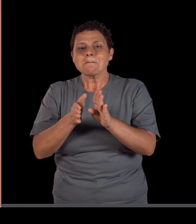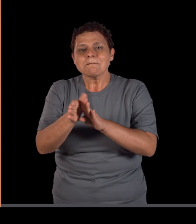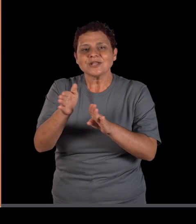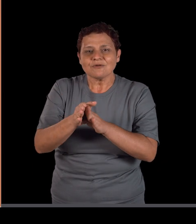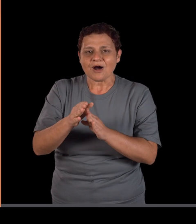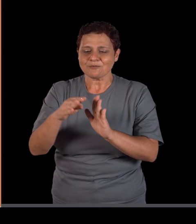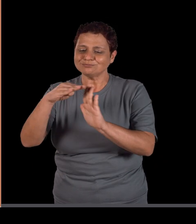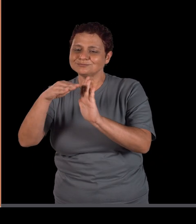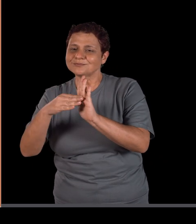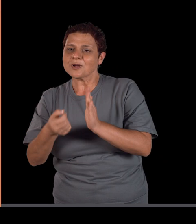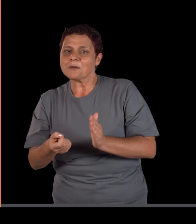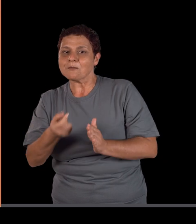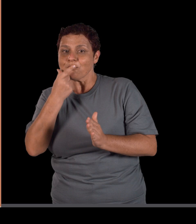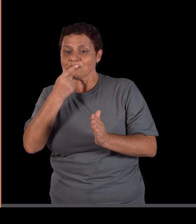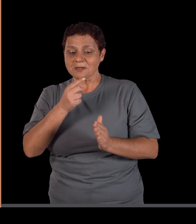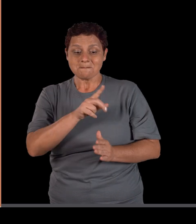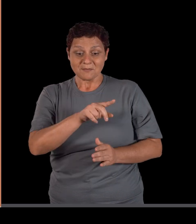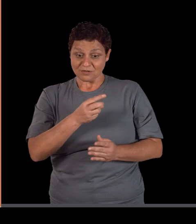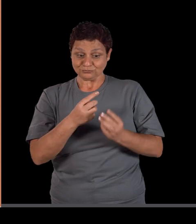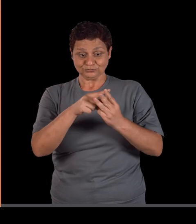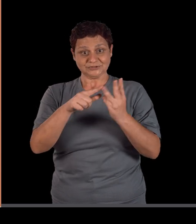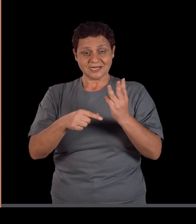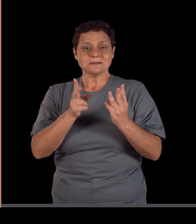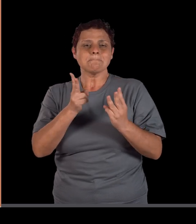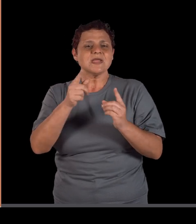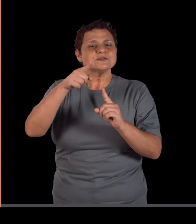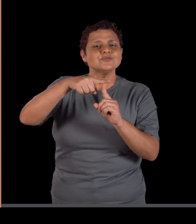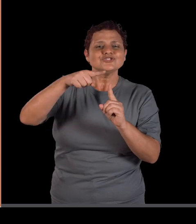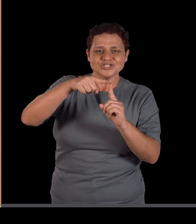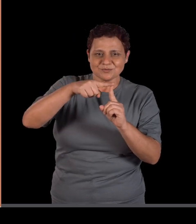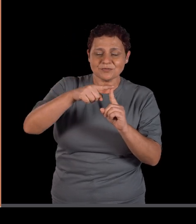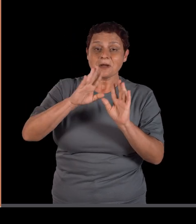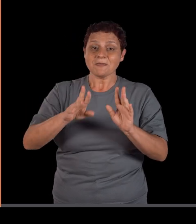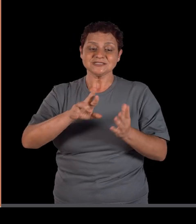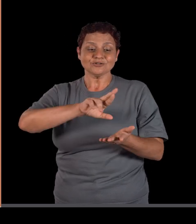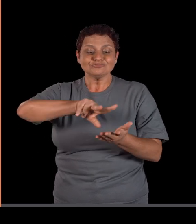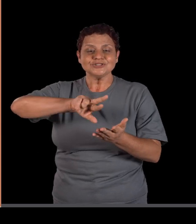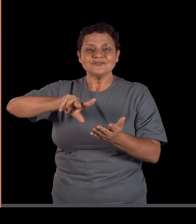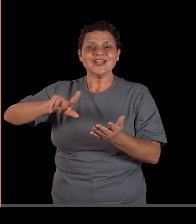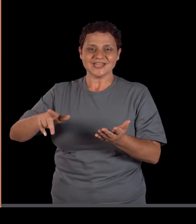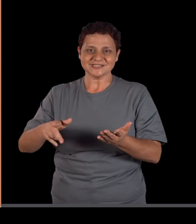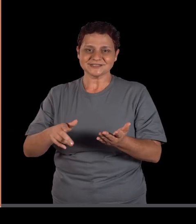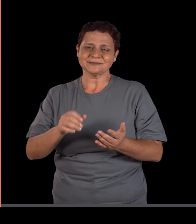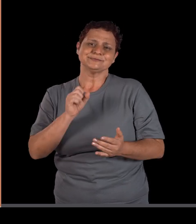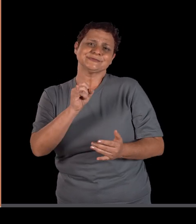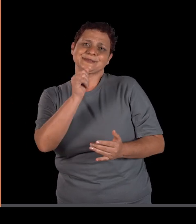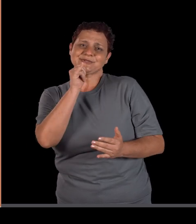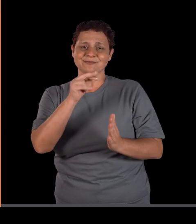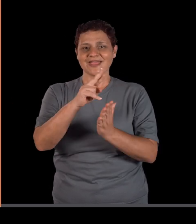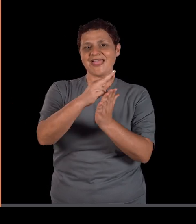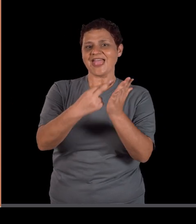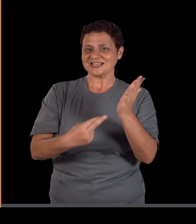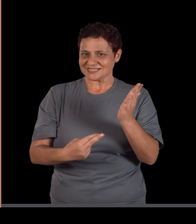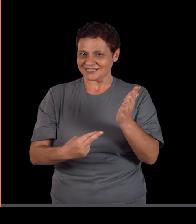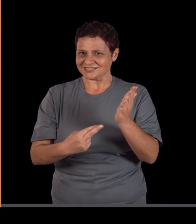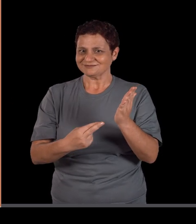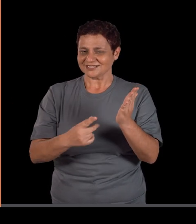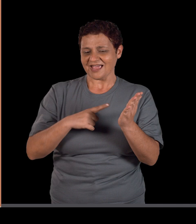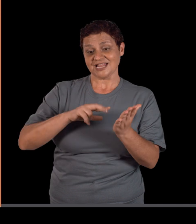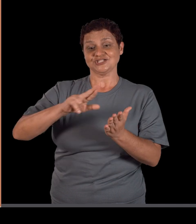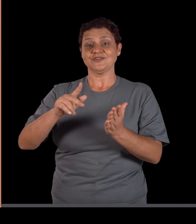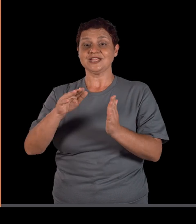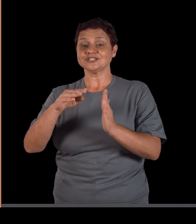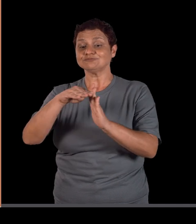um manual e uma bula, eles pertencem à mesma tipologia textual, mas eles são diferentes entre si. Se você pega